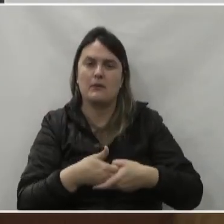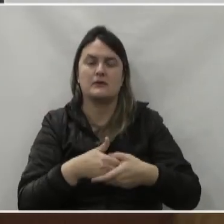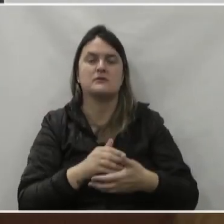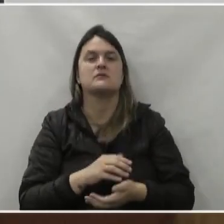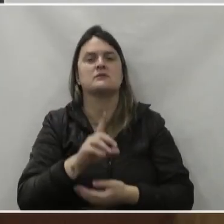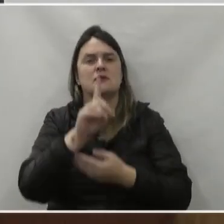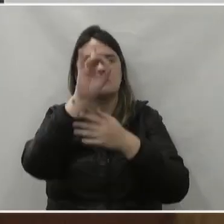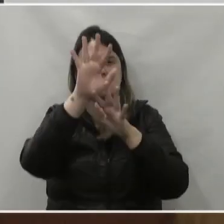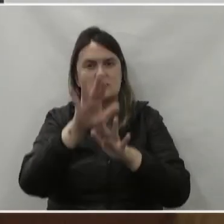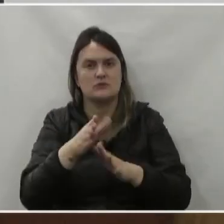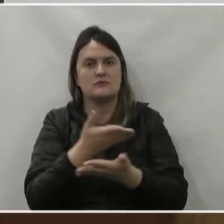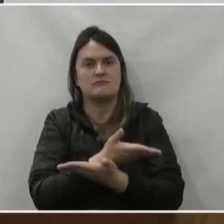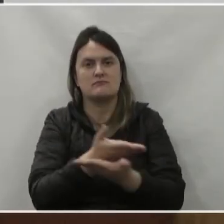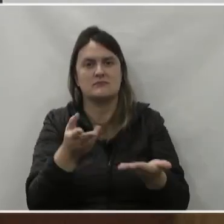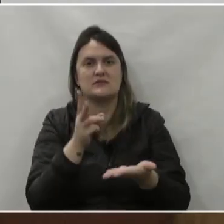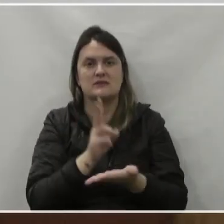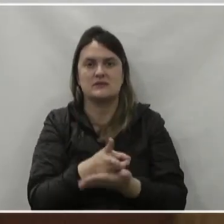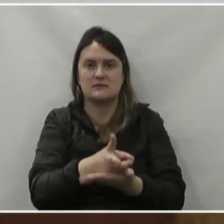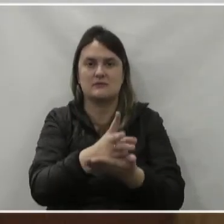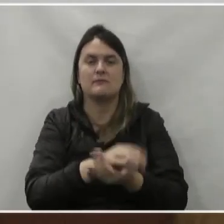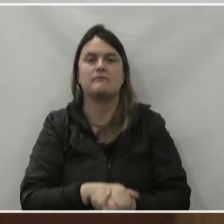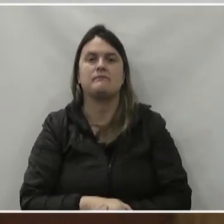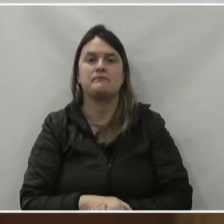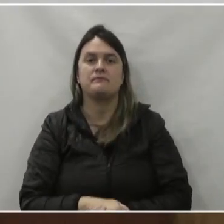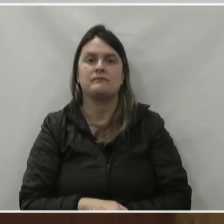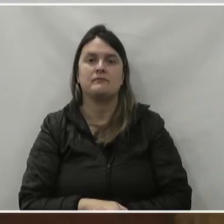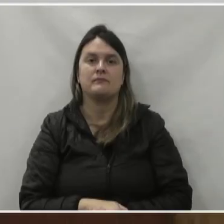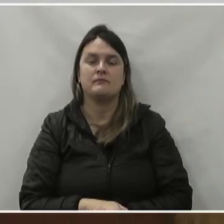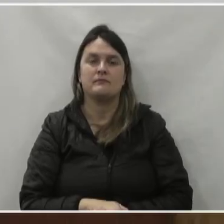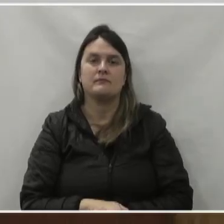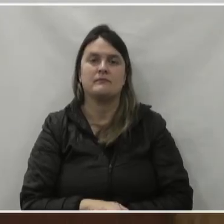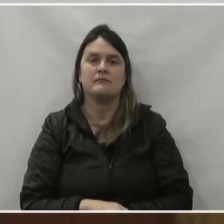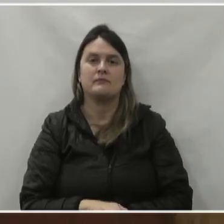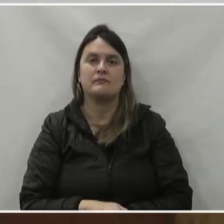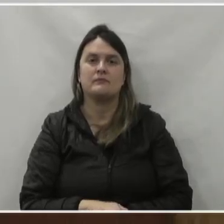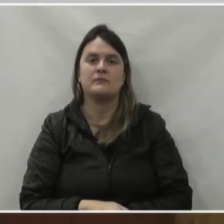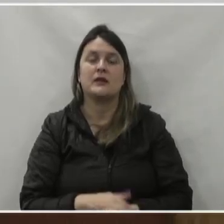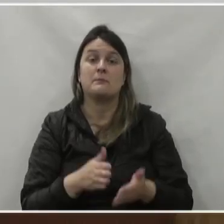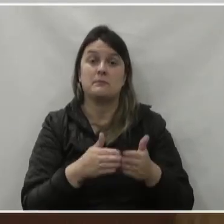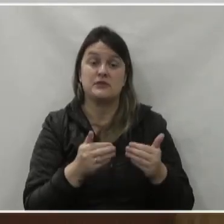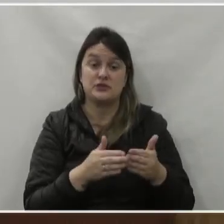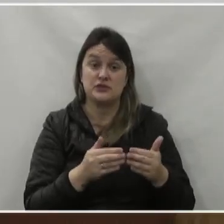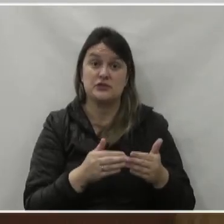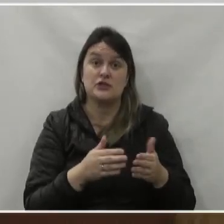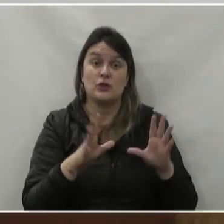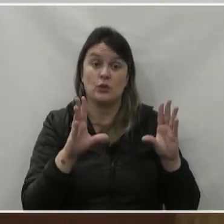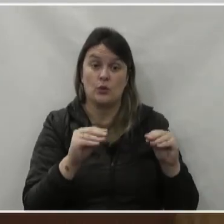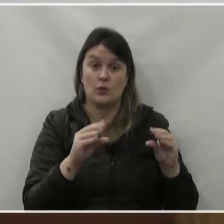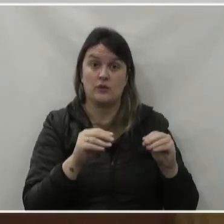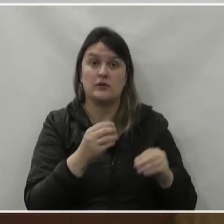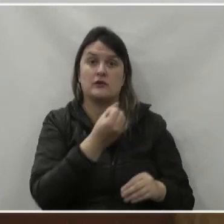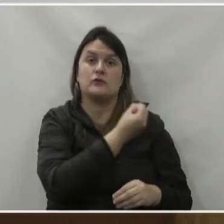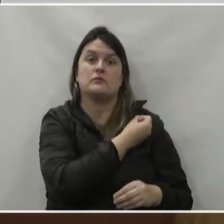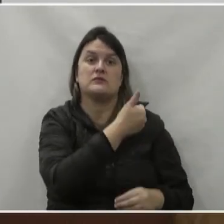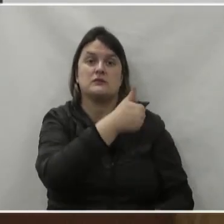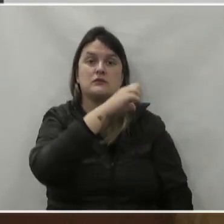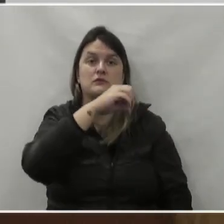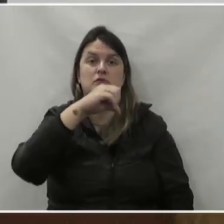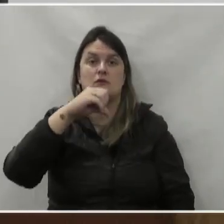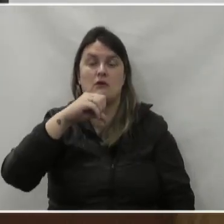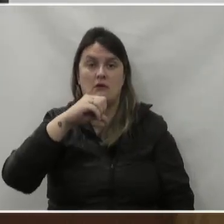Que Deus abençoe a todos. Deixar registrado meus pedidos dessa noite, então, requerimento número